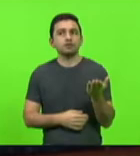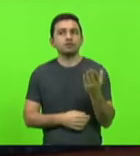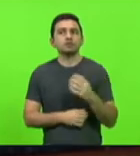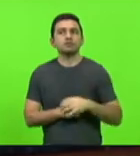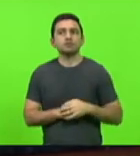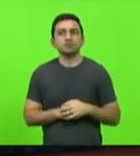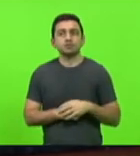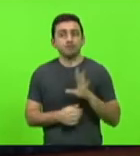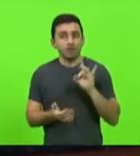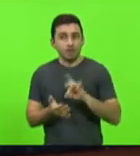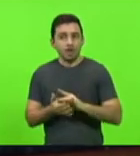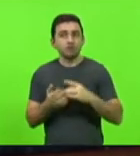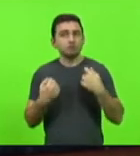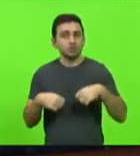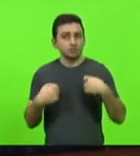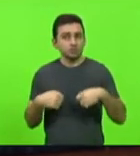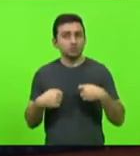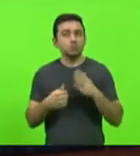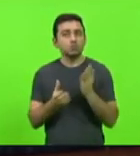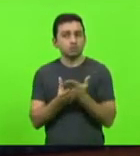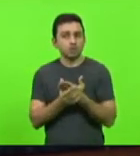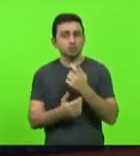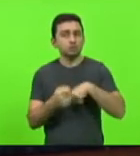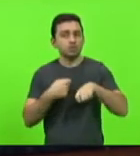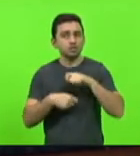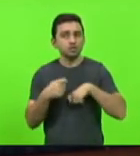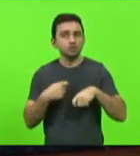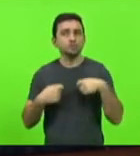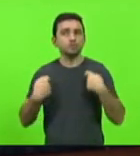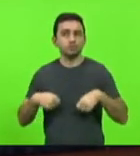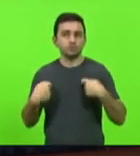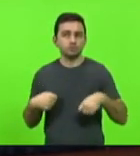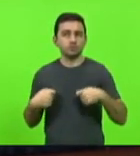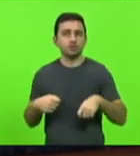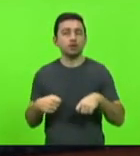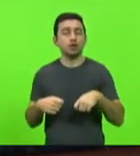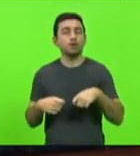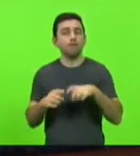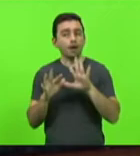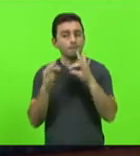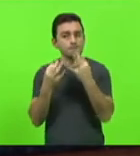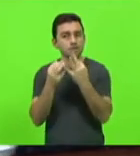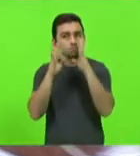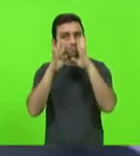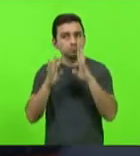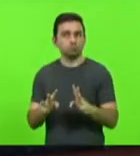verdade, tem que abrir um processo administrativo e ver. E os pais devem ficar atentos.